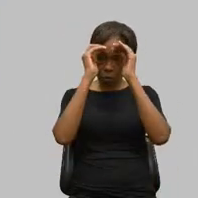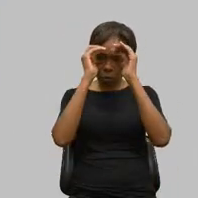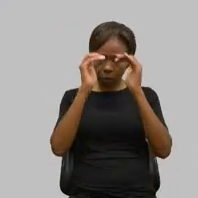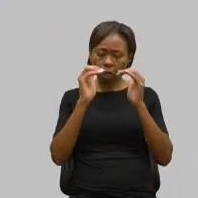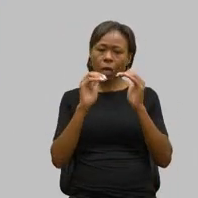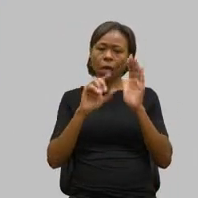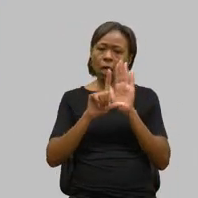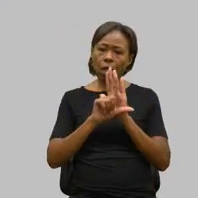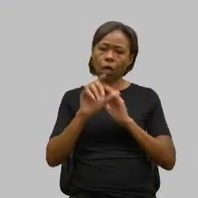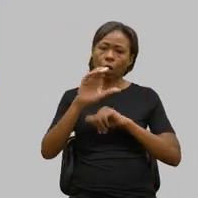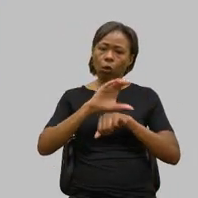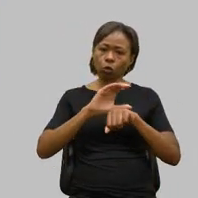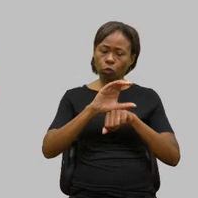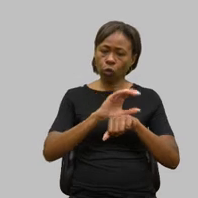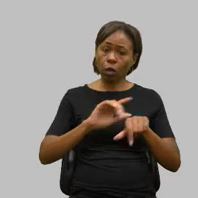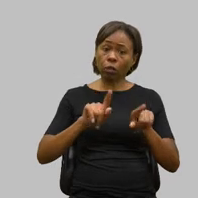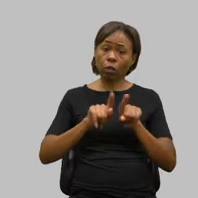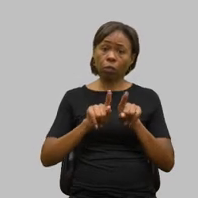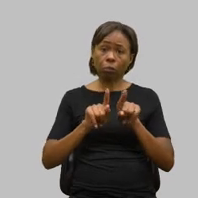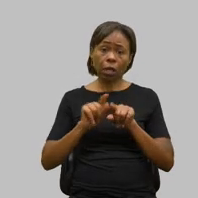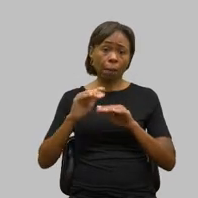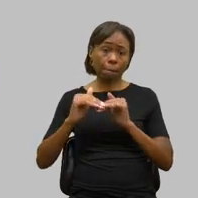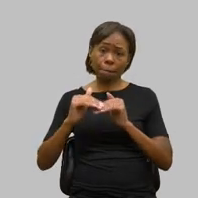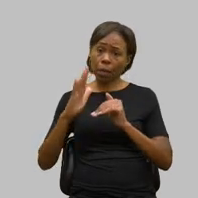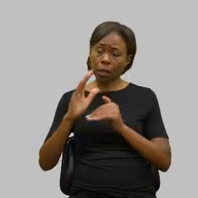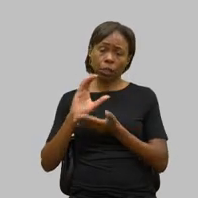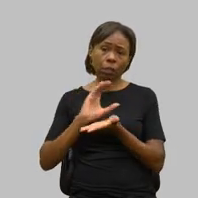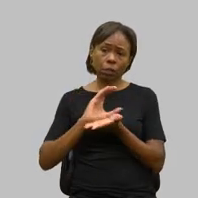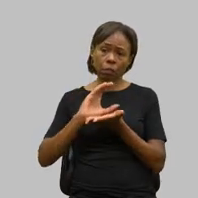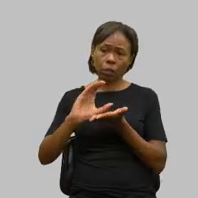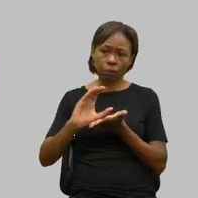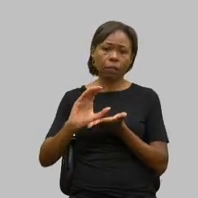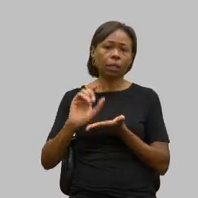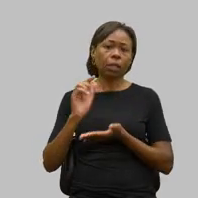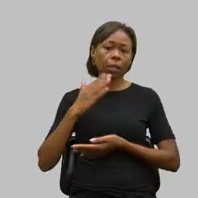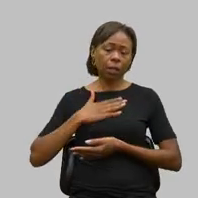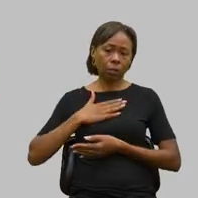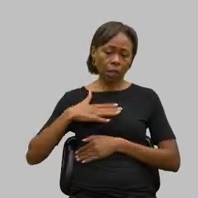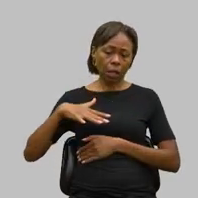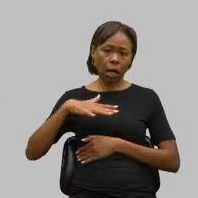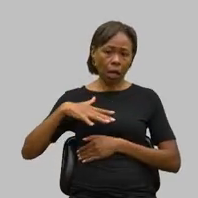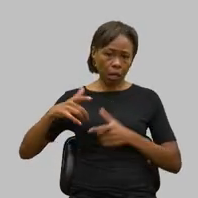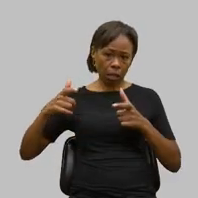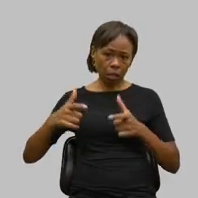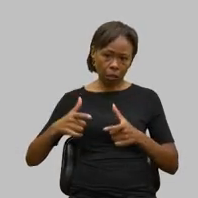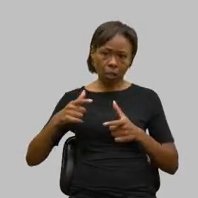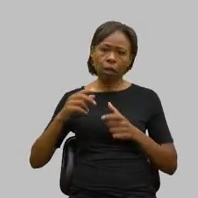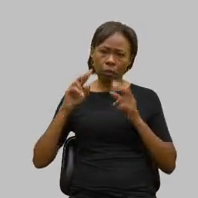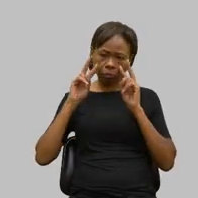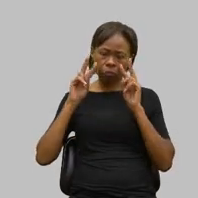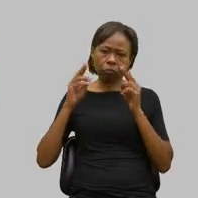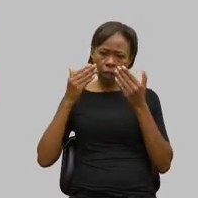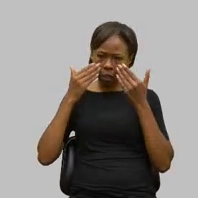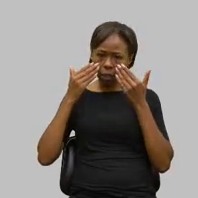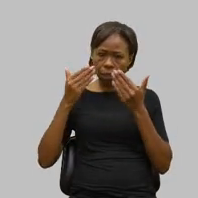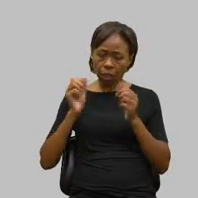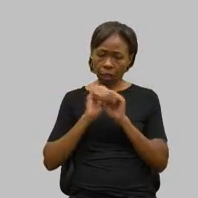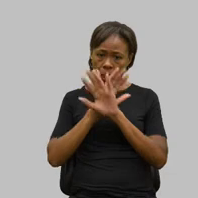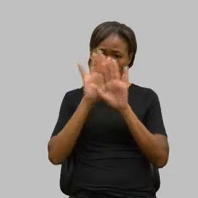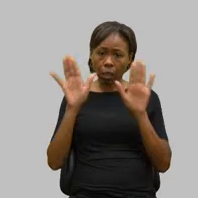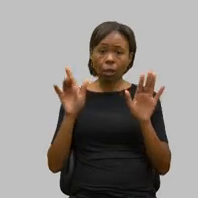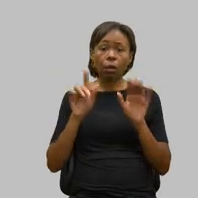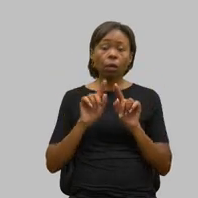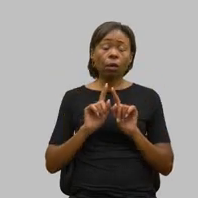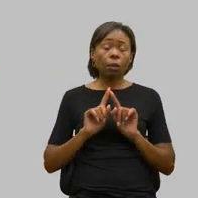conseguir extrapolar com mais investimento, isso é público notório, principalmente da minha região, e antes de eu passar a falar aqui rapidamente sobre a minha